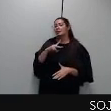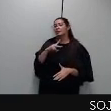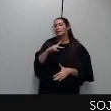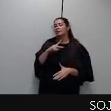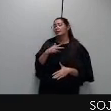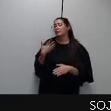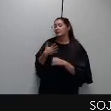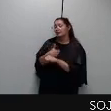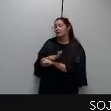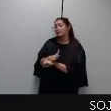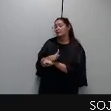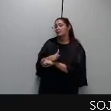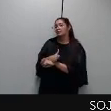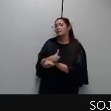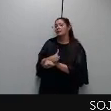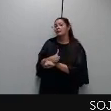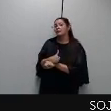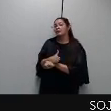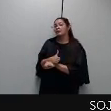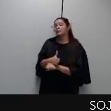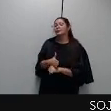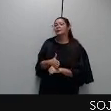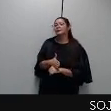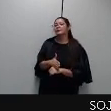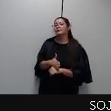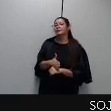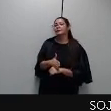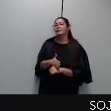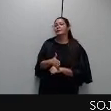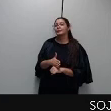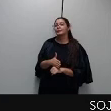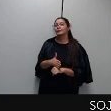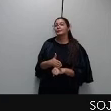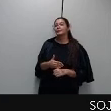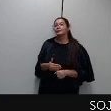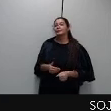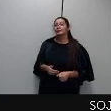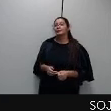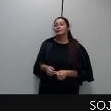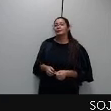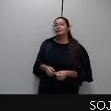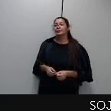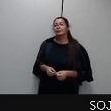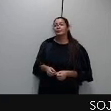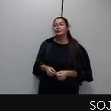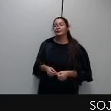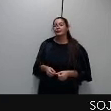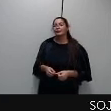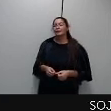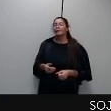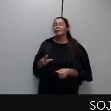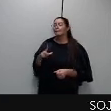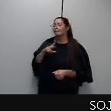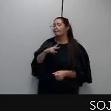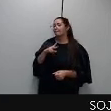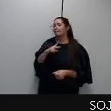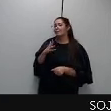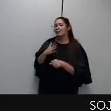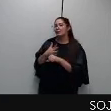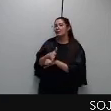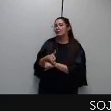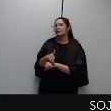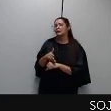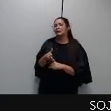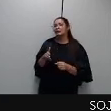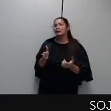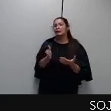é com no caso foi exatamente o particular está pedindo para sair